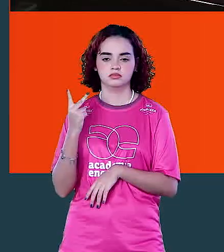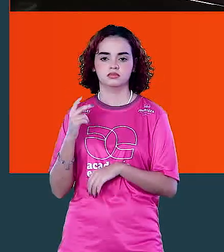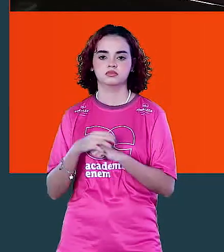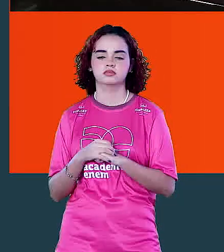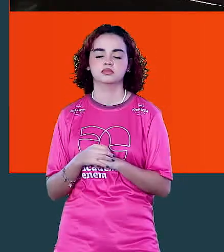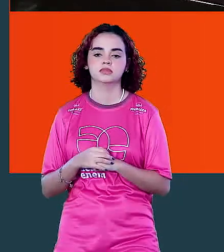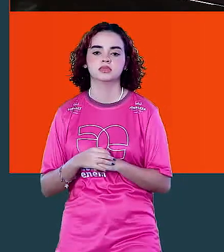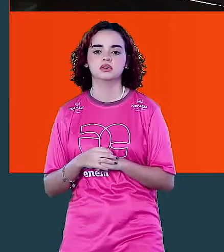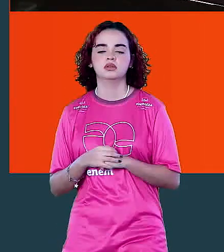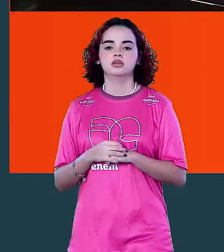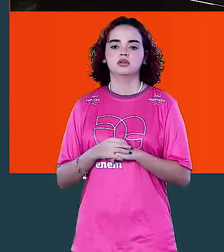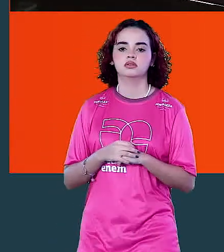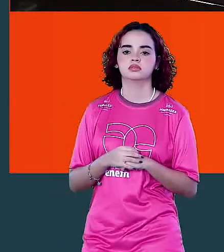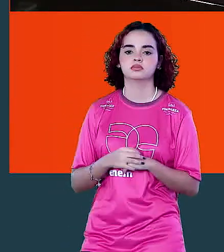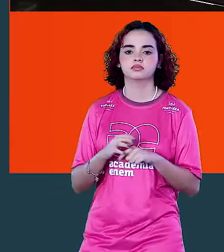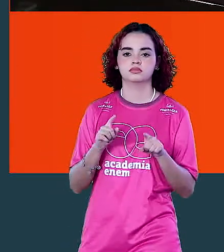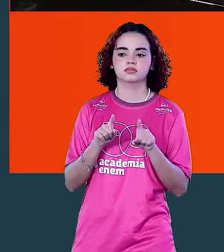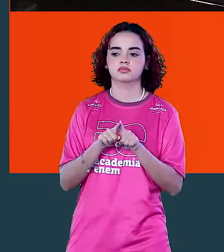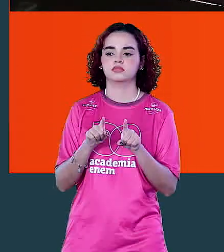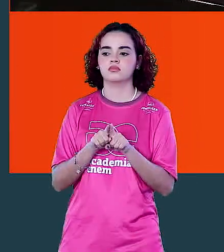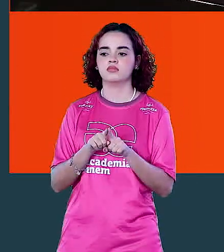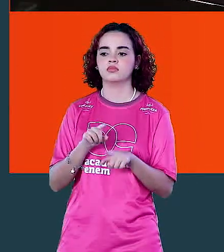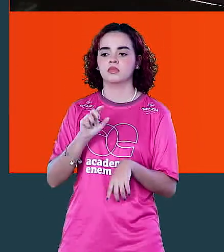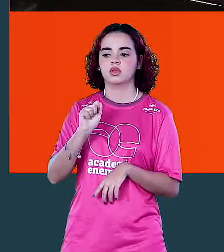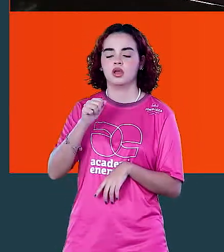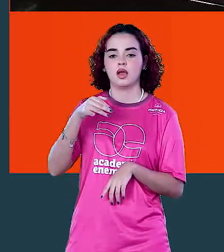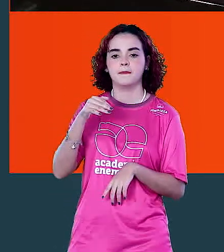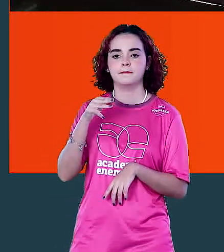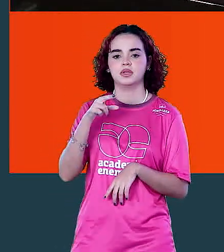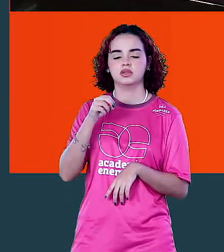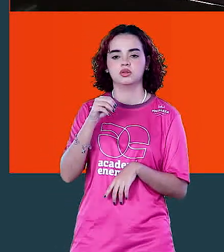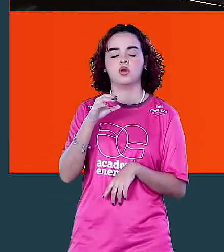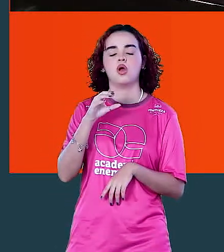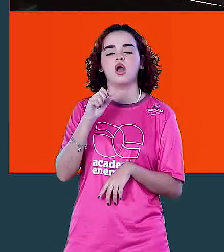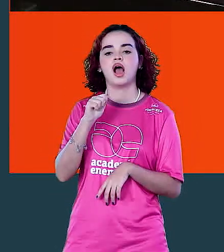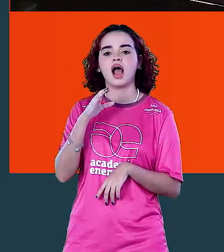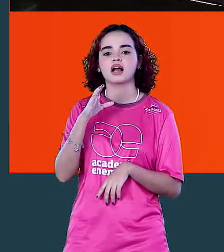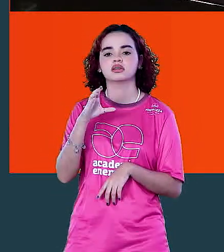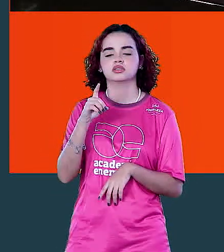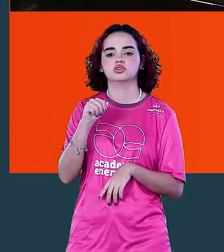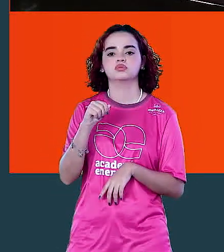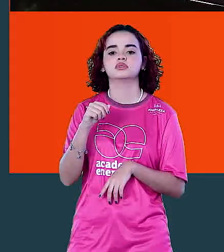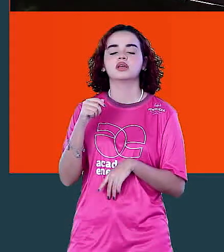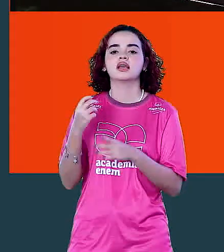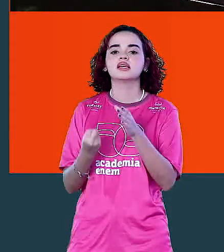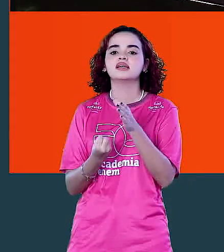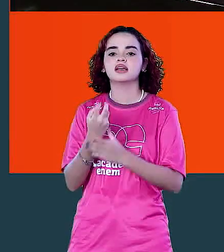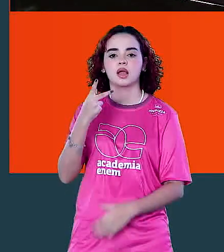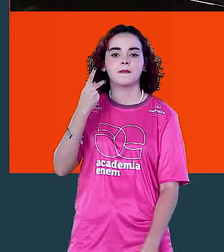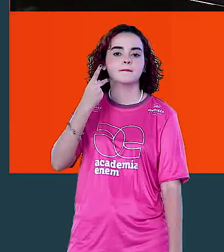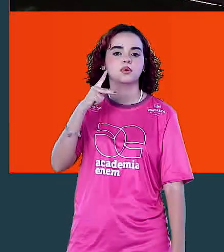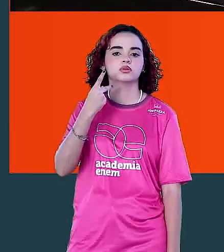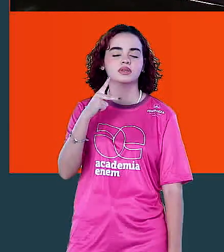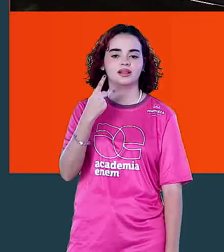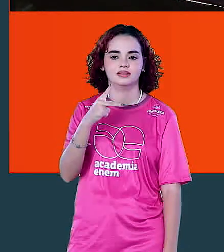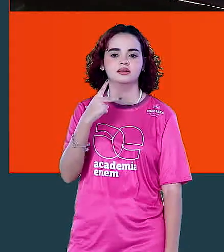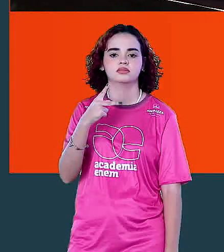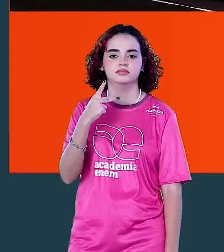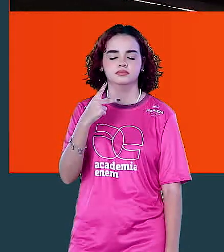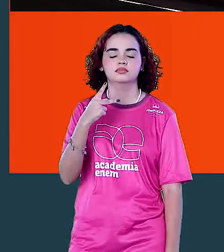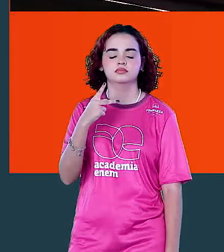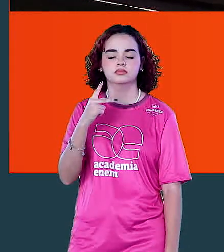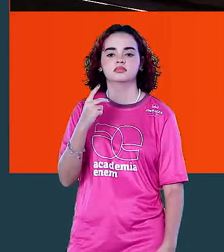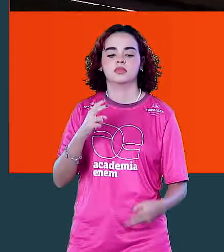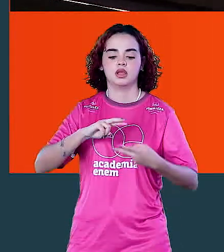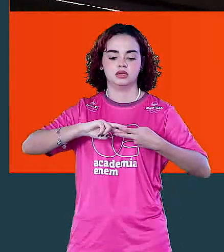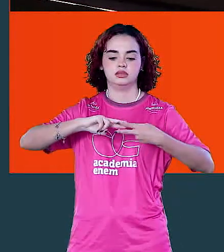nas ligações entre os aminoácidos, para a formação das proteínas. É isso aí, galera. É isso aí que existe na interação do DNA,